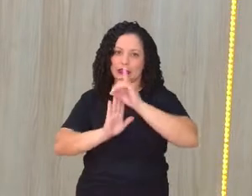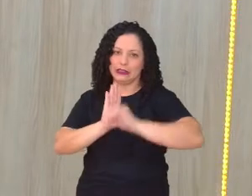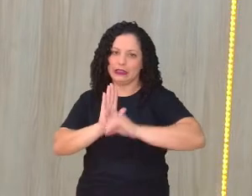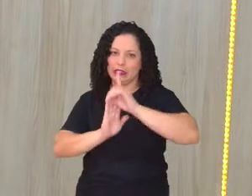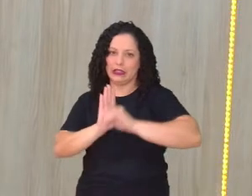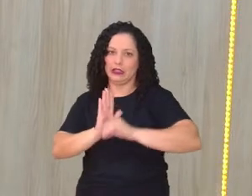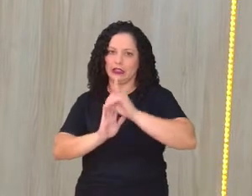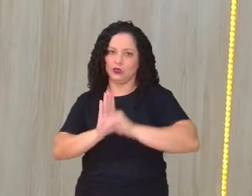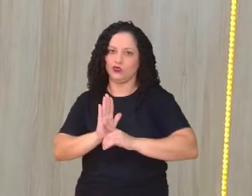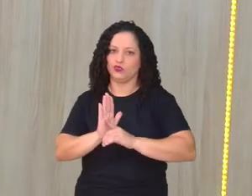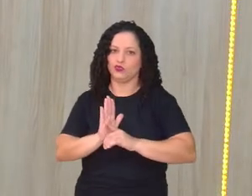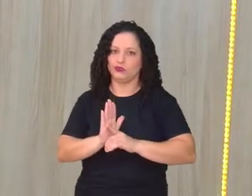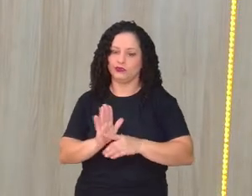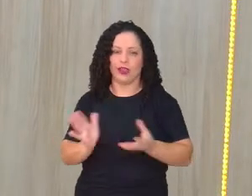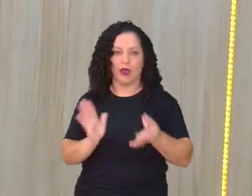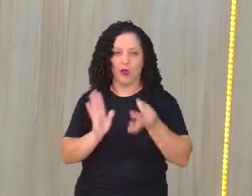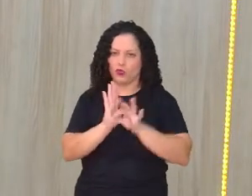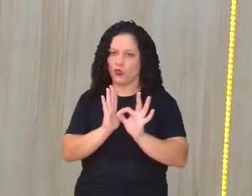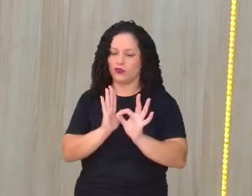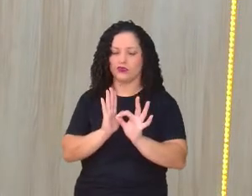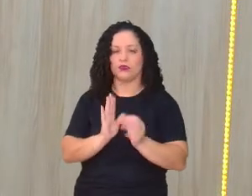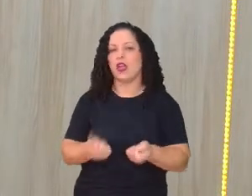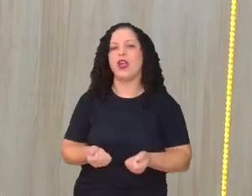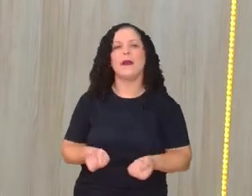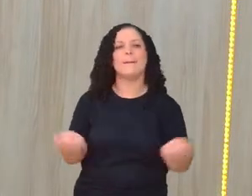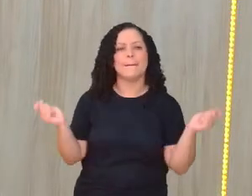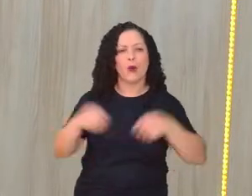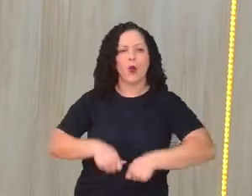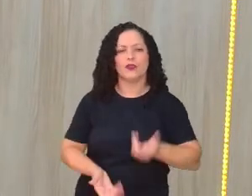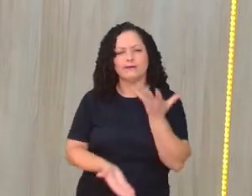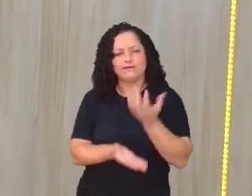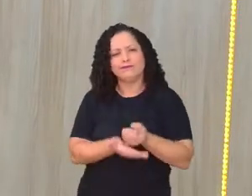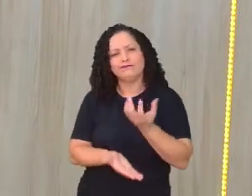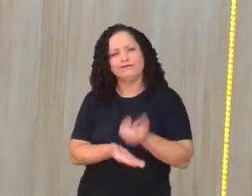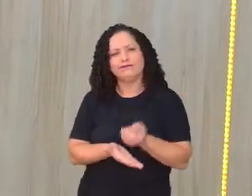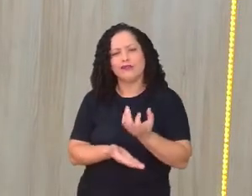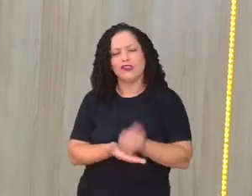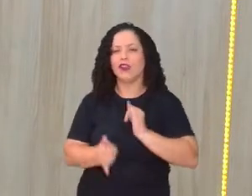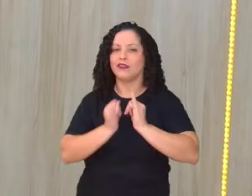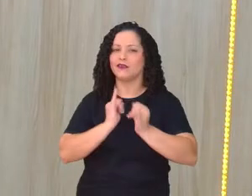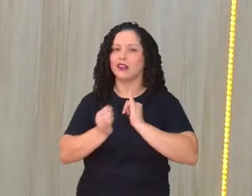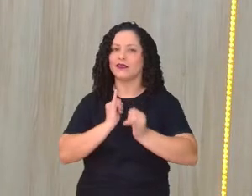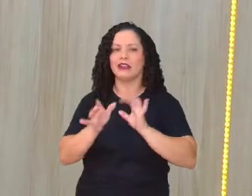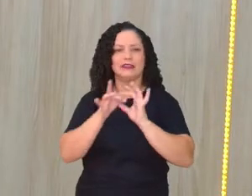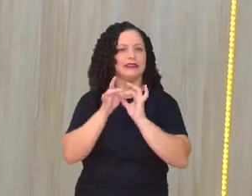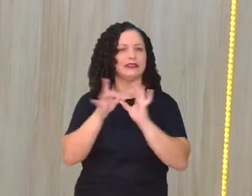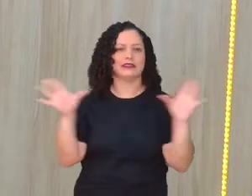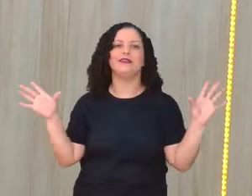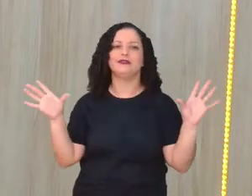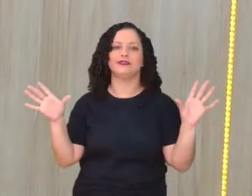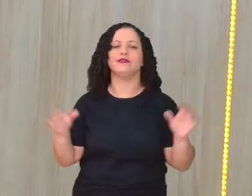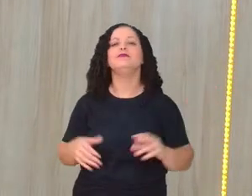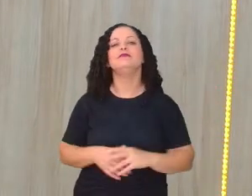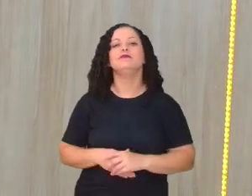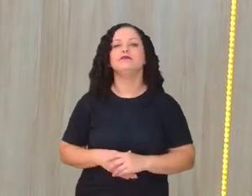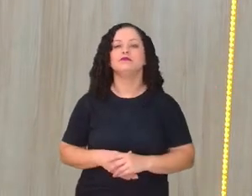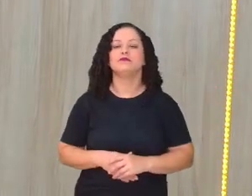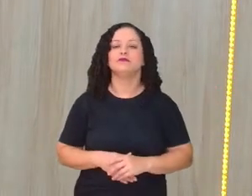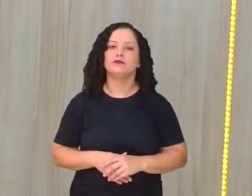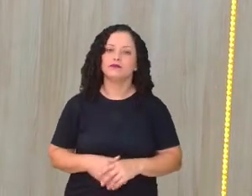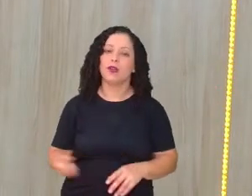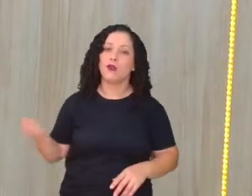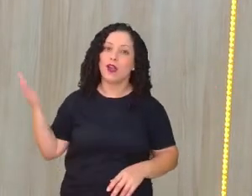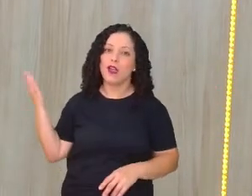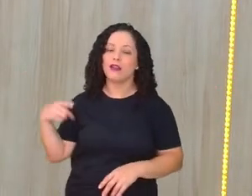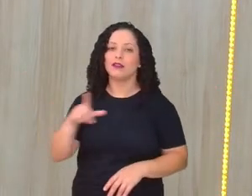autorais, né? Então é uma obra que você pode pegar pela internet tranquila, né, para ler. Então ela traz, por exemplo,